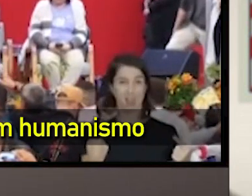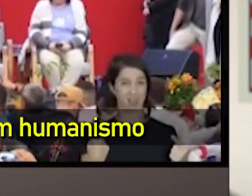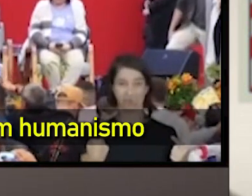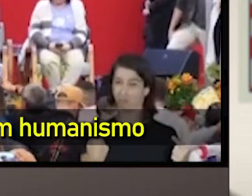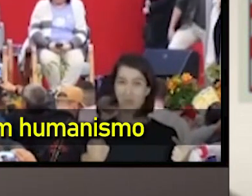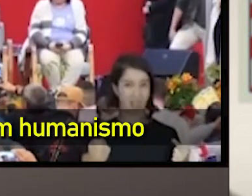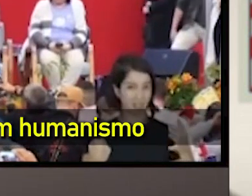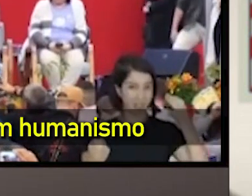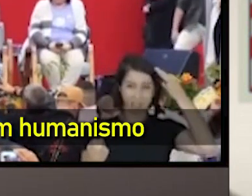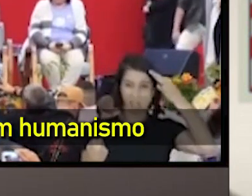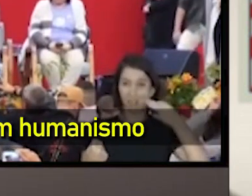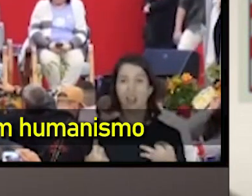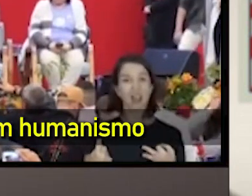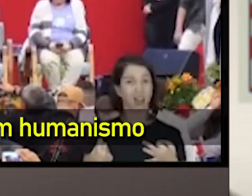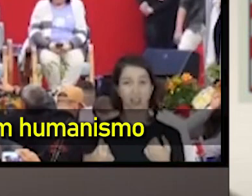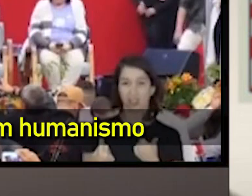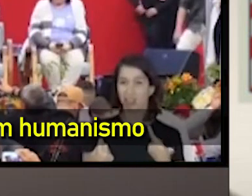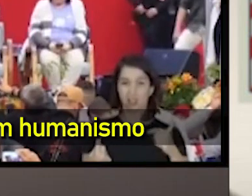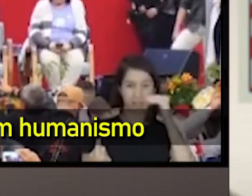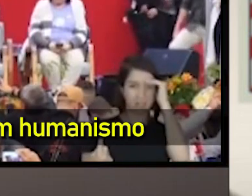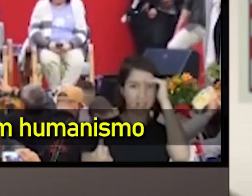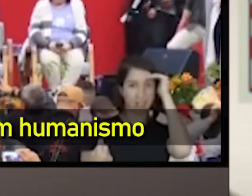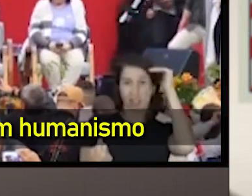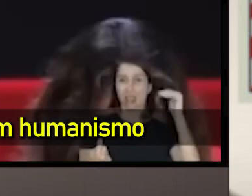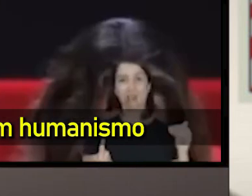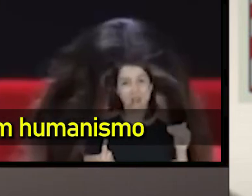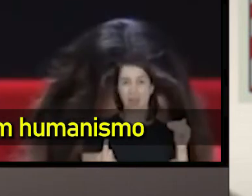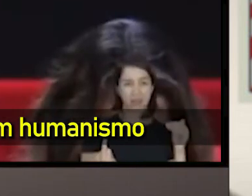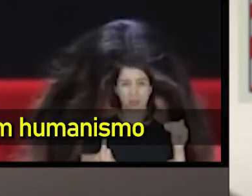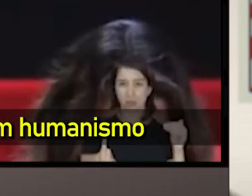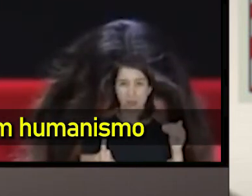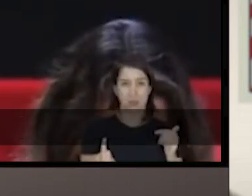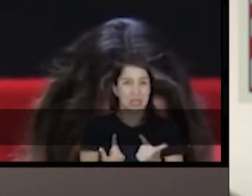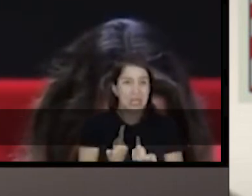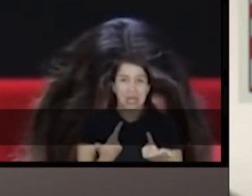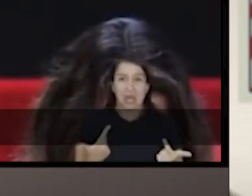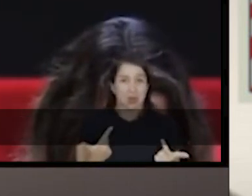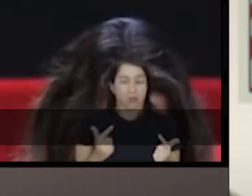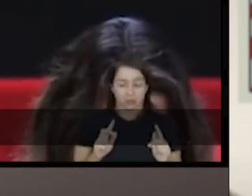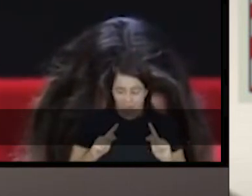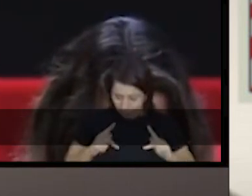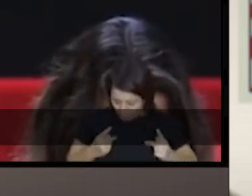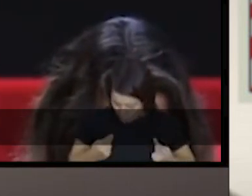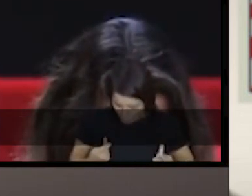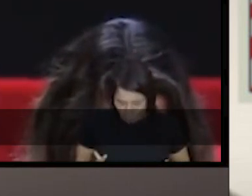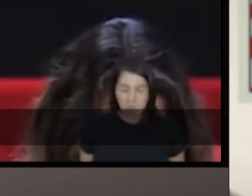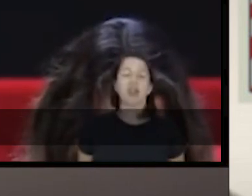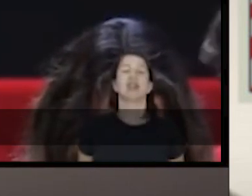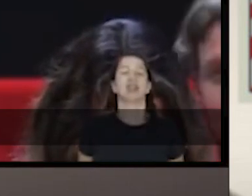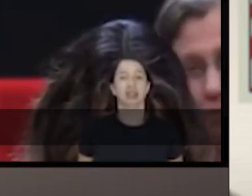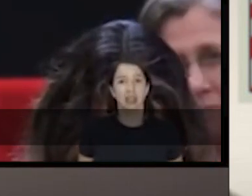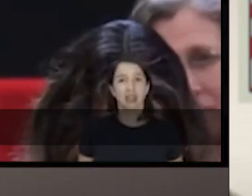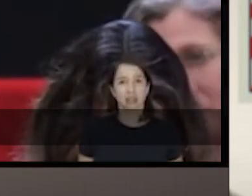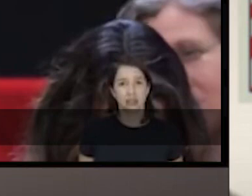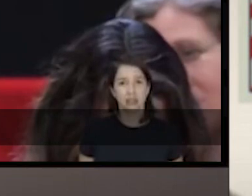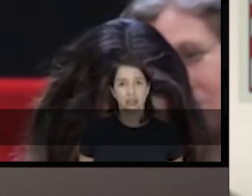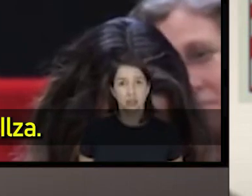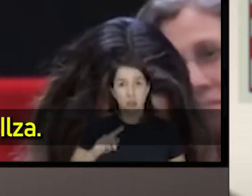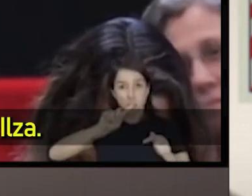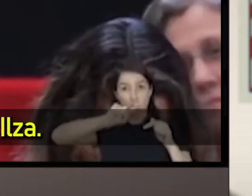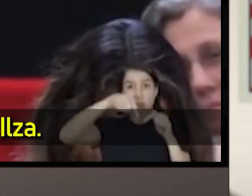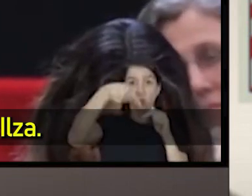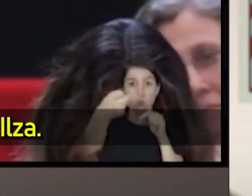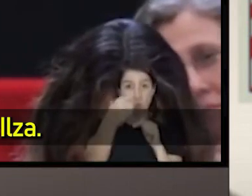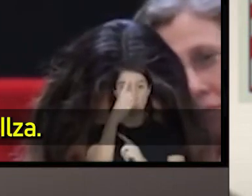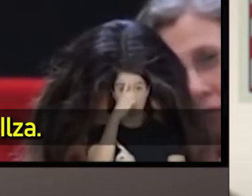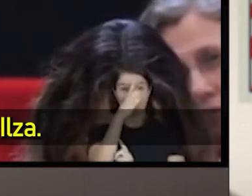tenha respeito, por alguém que não tenha humanismo. Porque no dia seguinte apareceu a faixa, ou